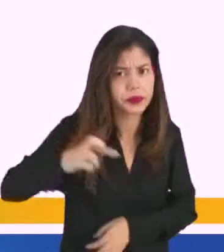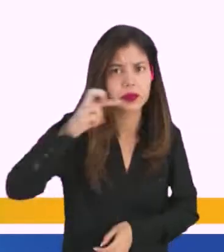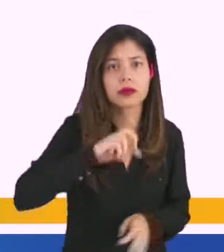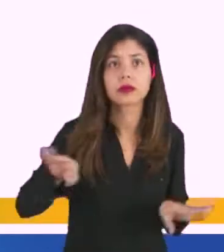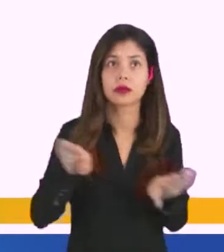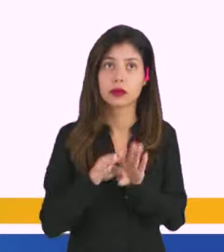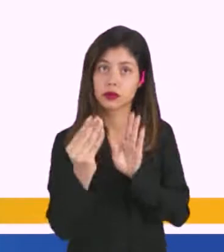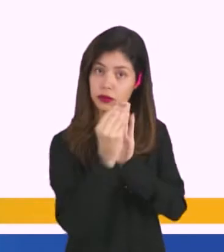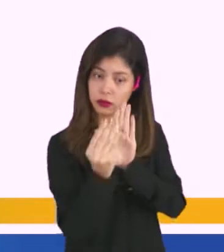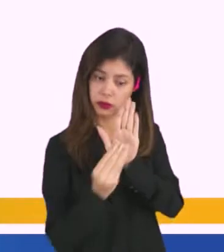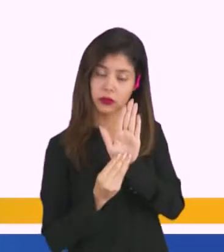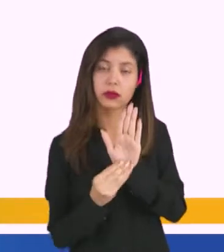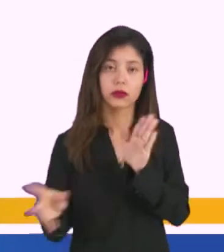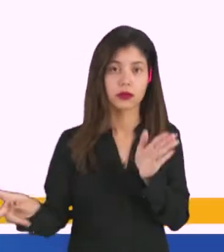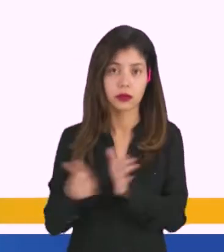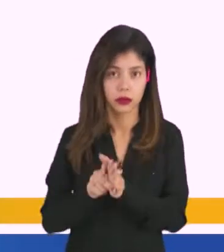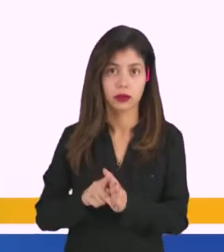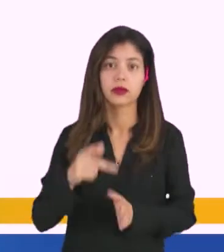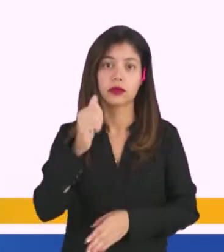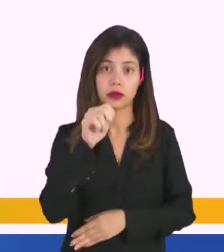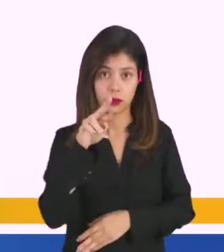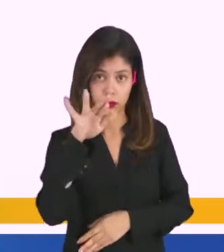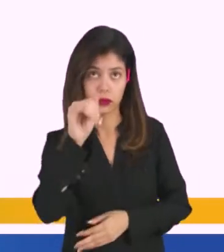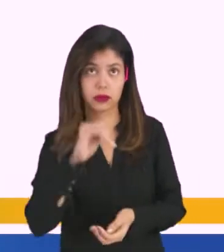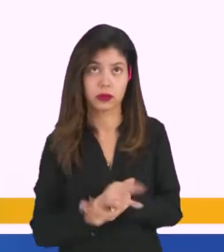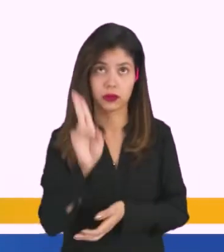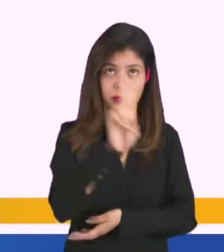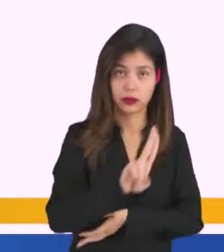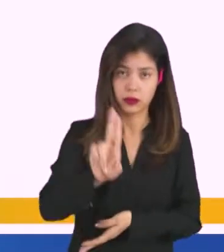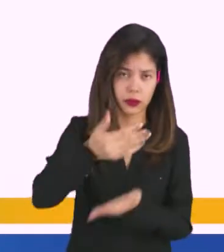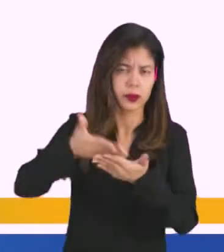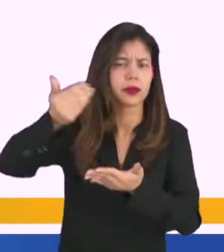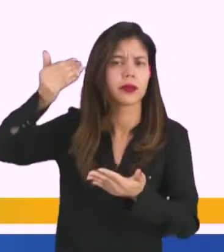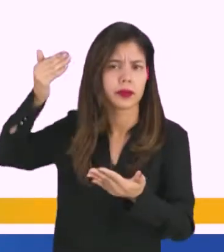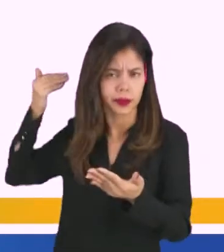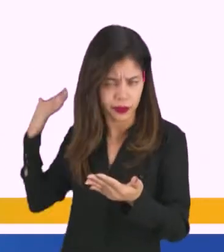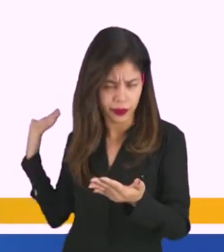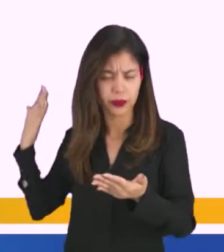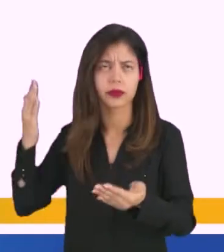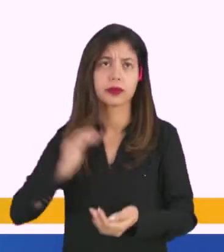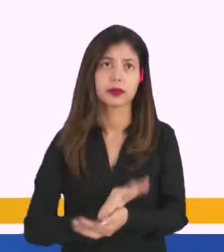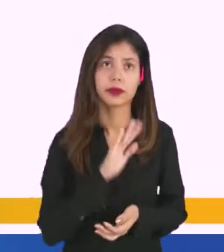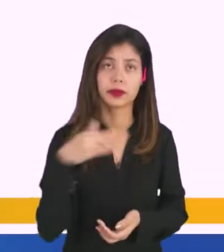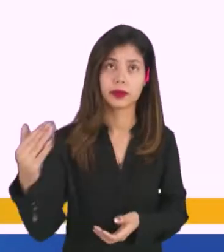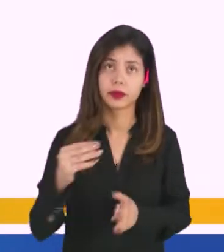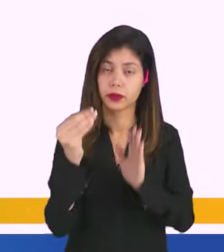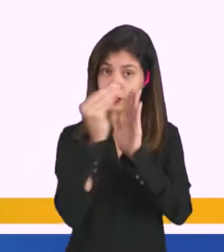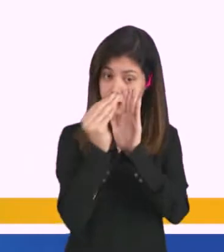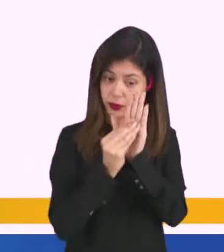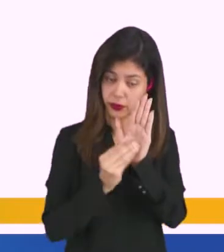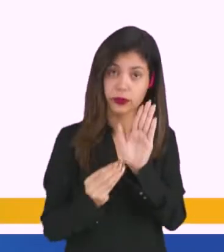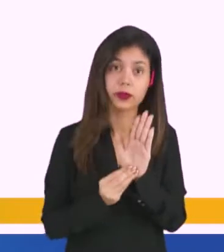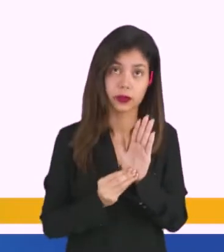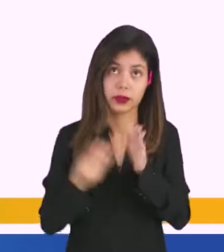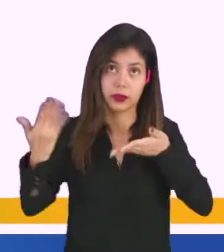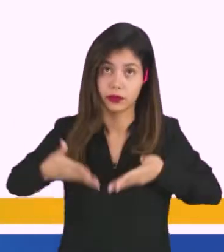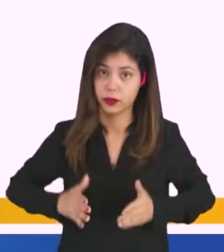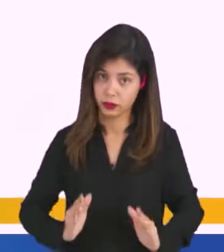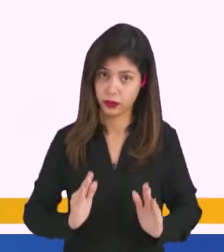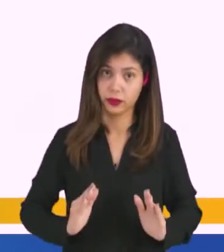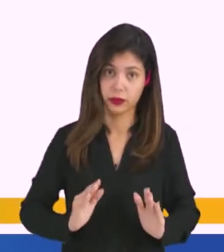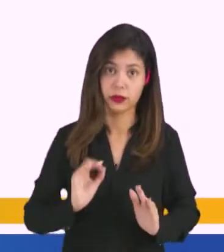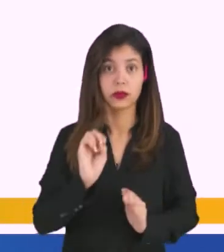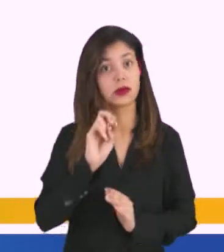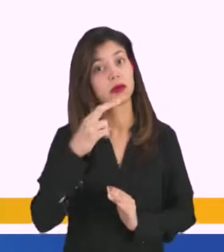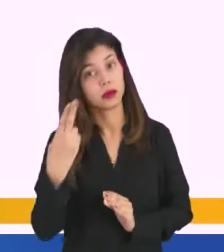e registro de dados por amostras. É utilizada desde a antiguidade, quando se registravam os